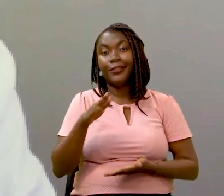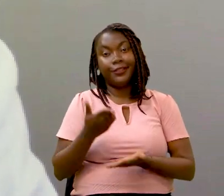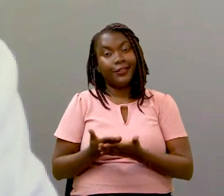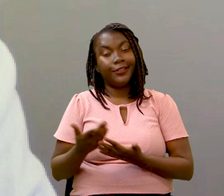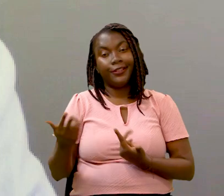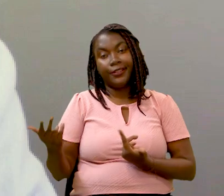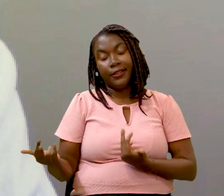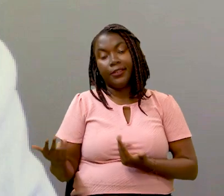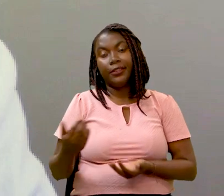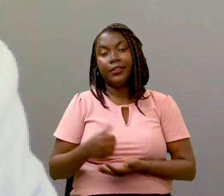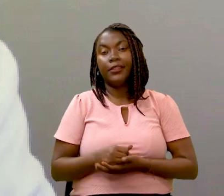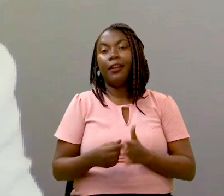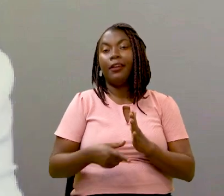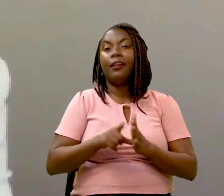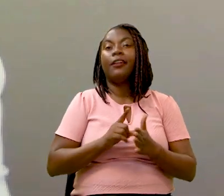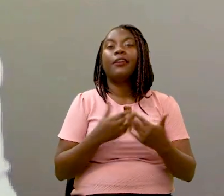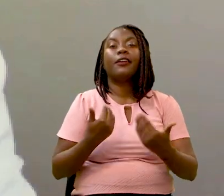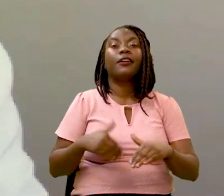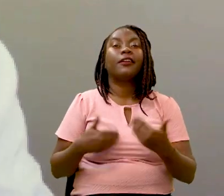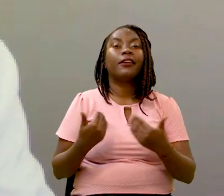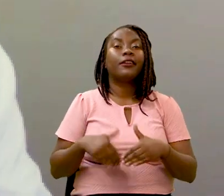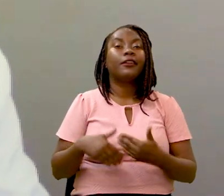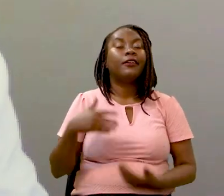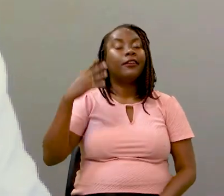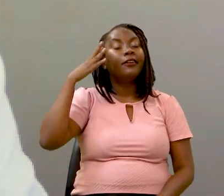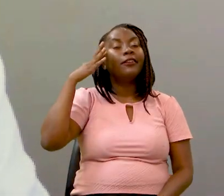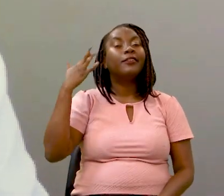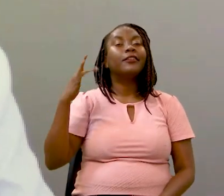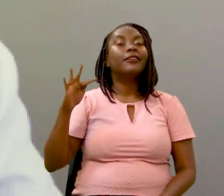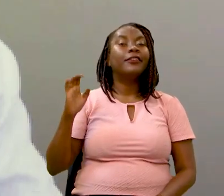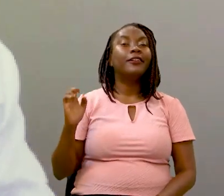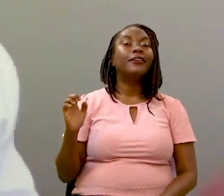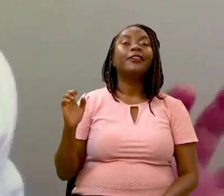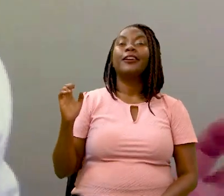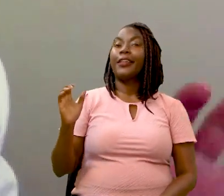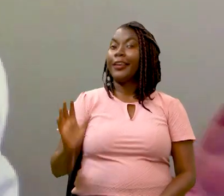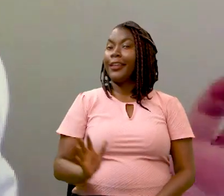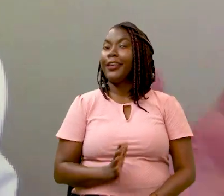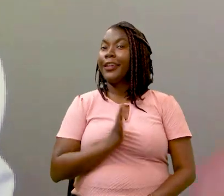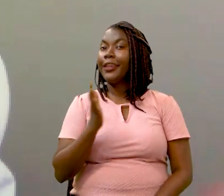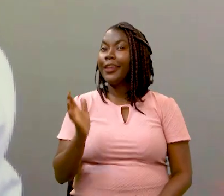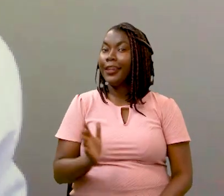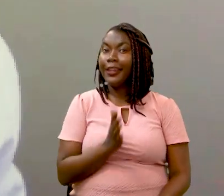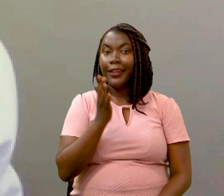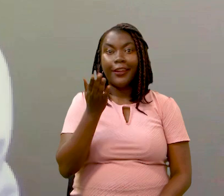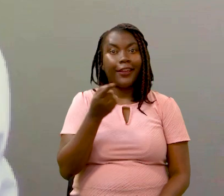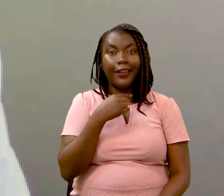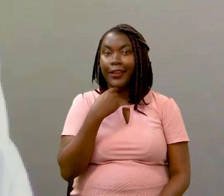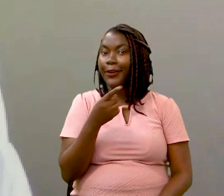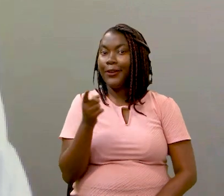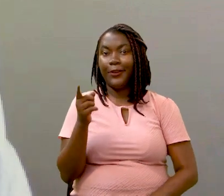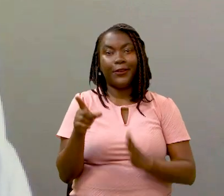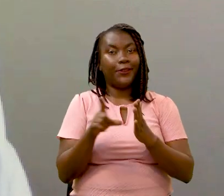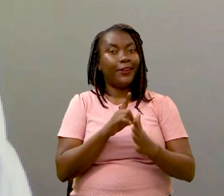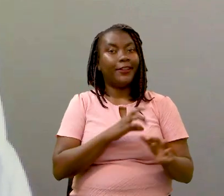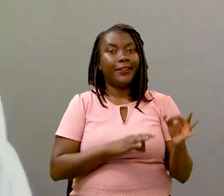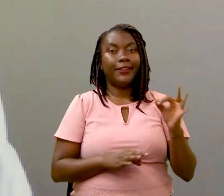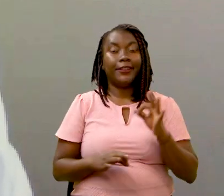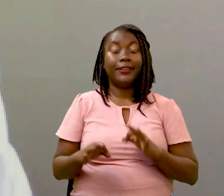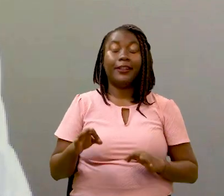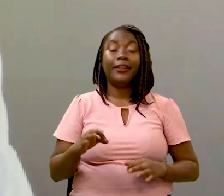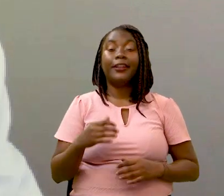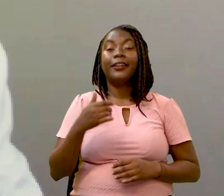Para quem estuda, a mesma coisa. Você está na véspera de uma prova, tem uma crise de enxaqueca, é terrível. Porque o cara não consegue se